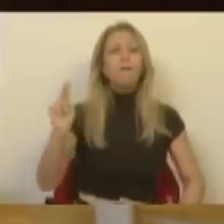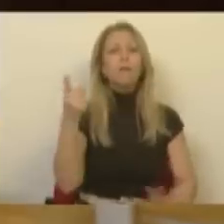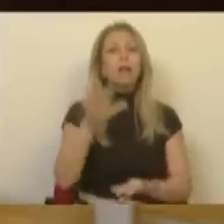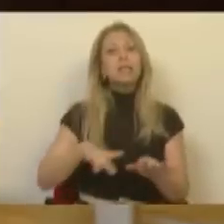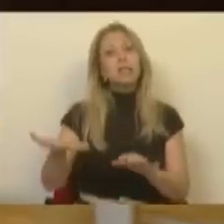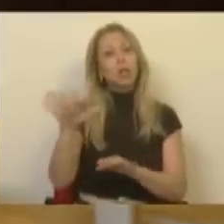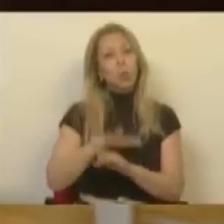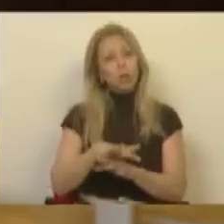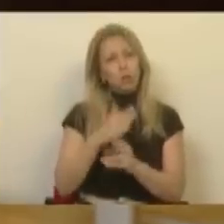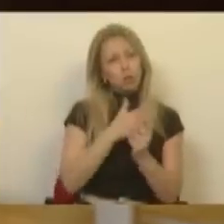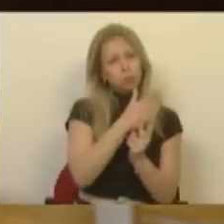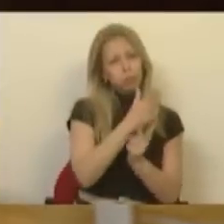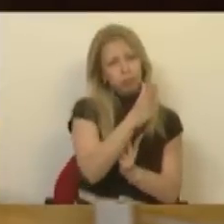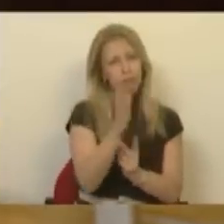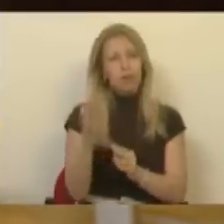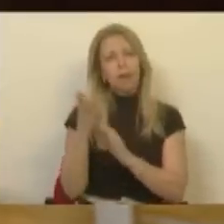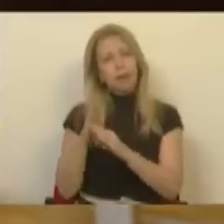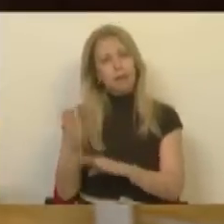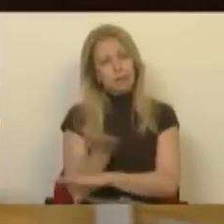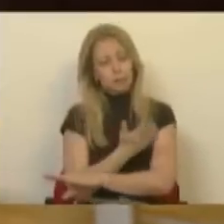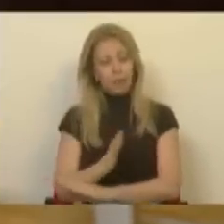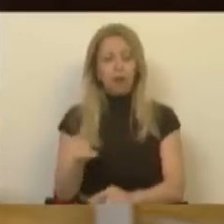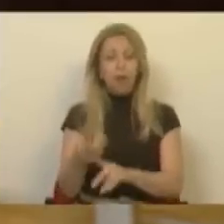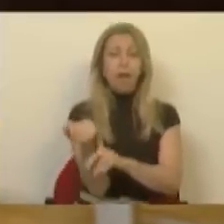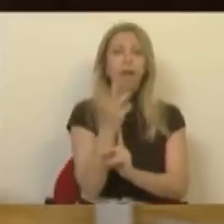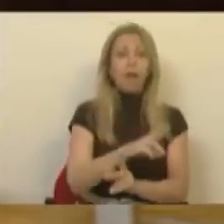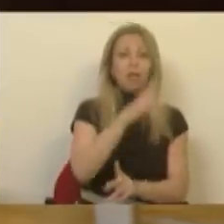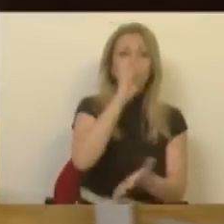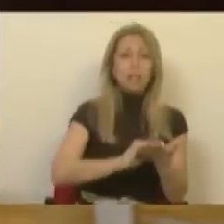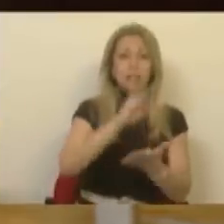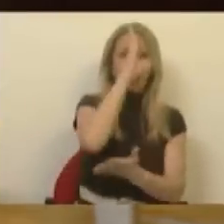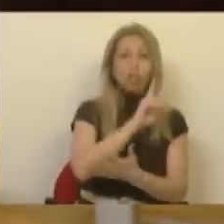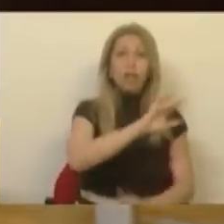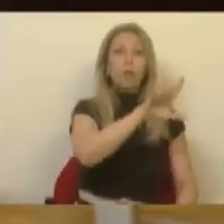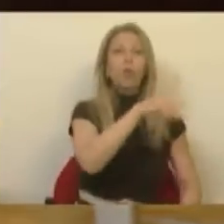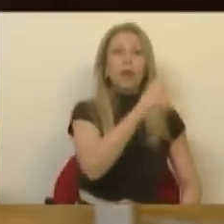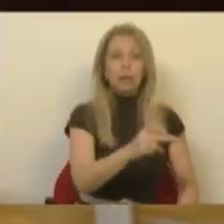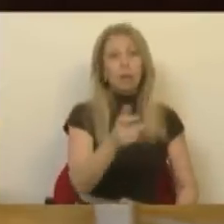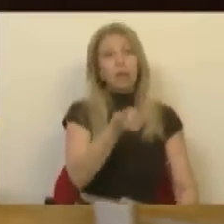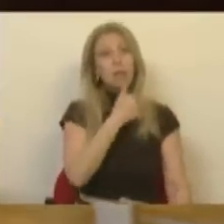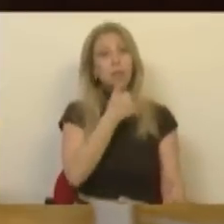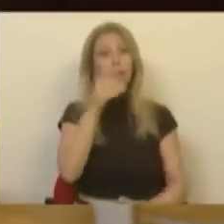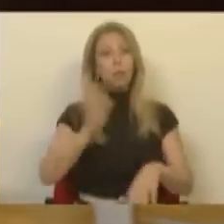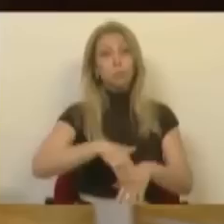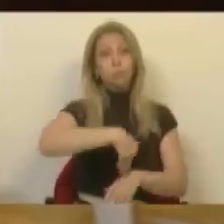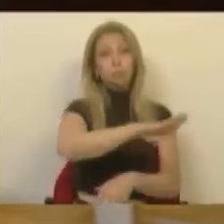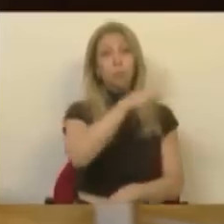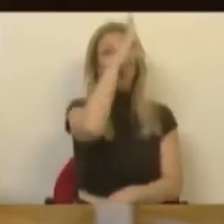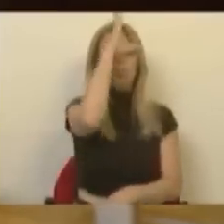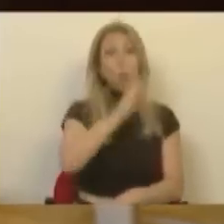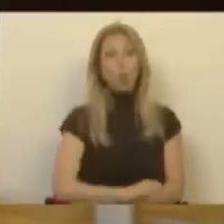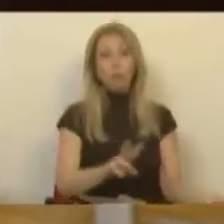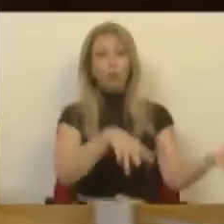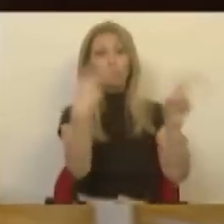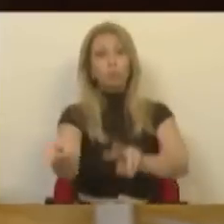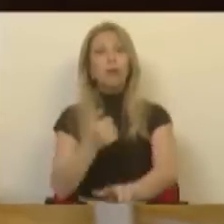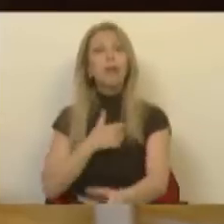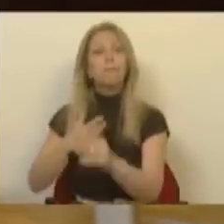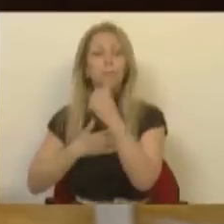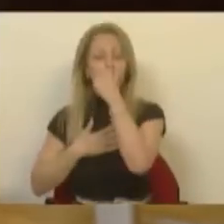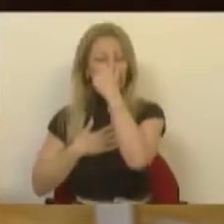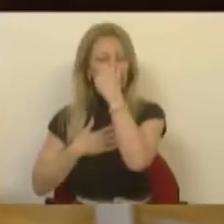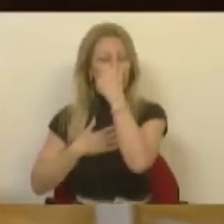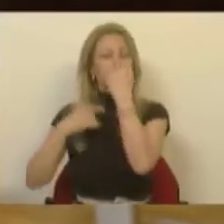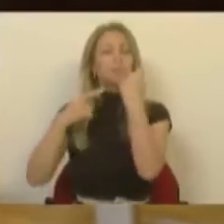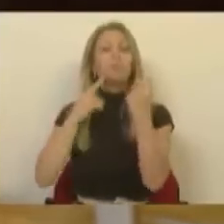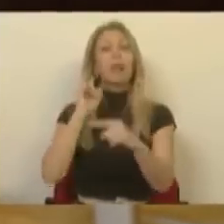destes um deles da antiga Secretária do Estado Rita Marques que decidiu sair do governo e ir para a empresa que tinha ou a que tinha